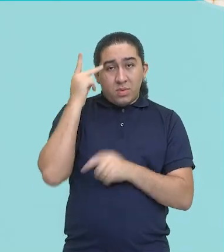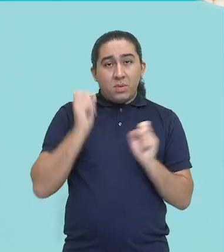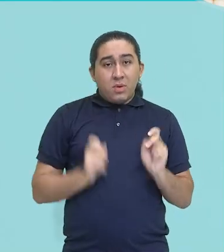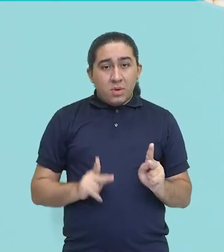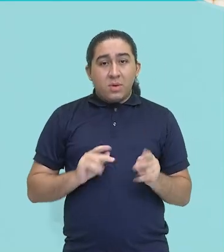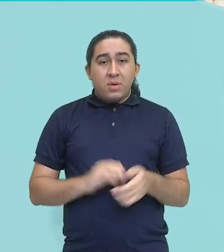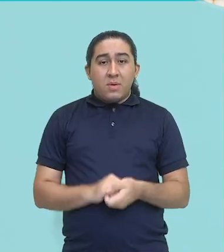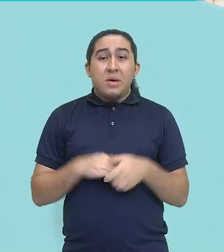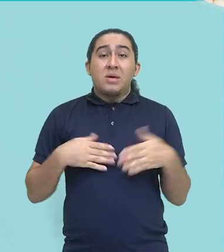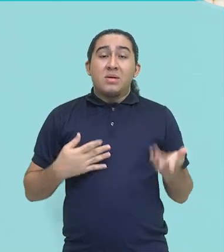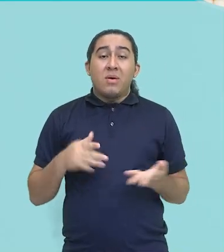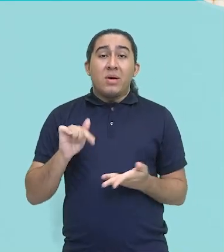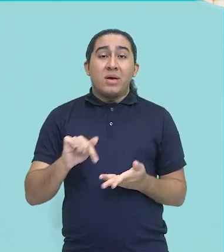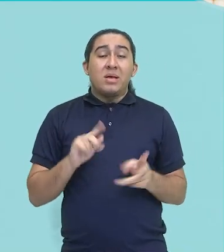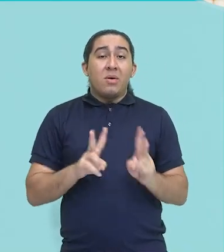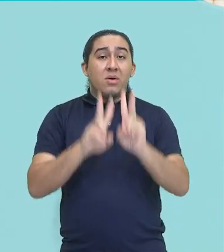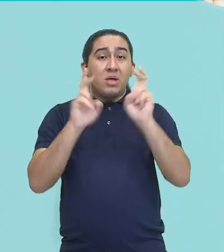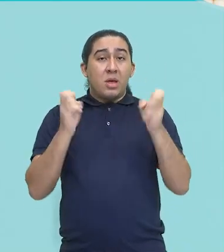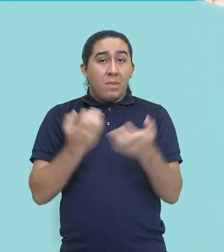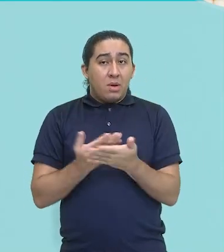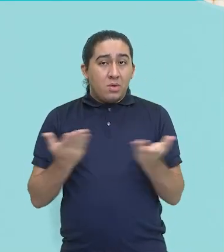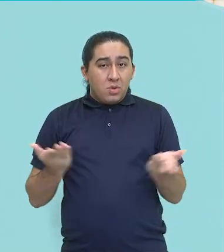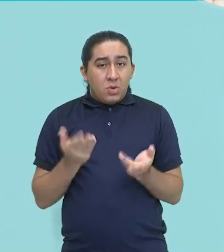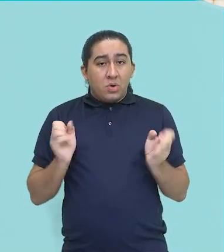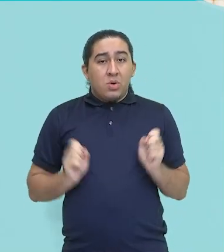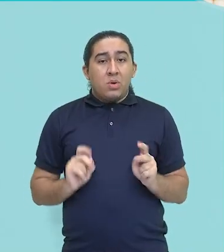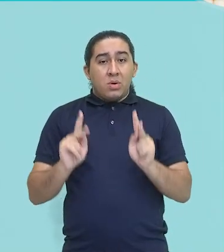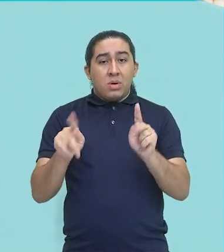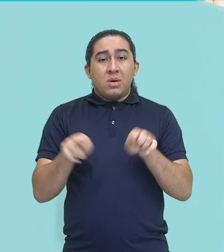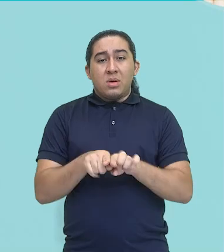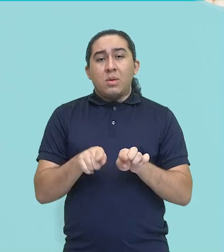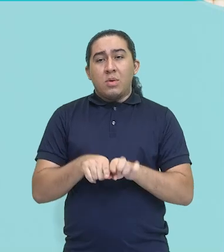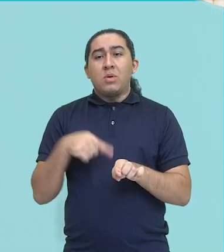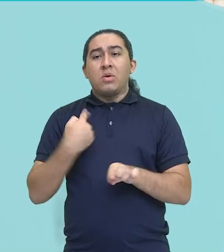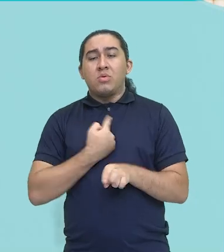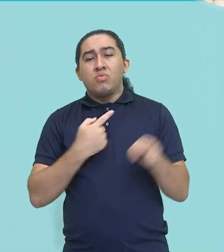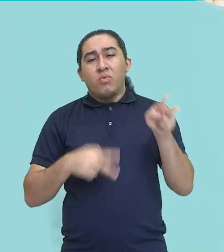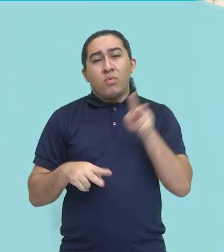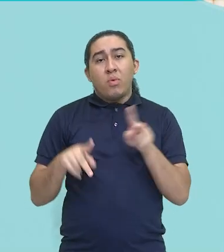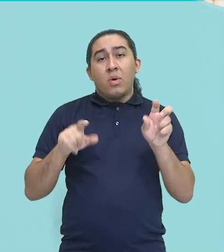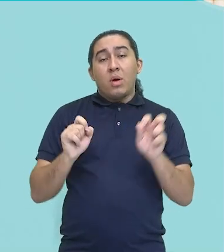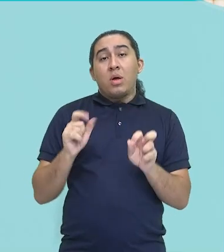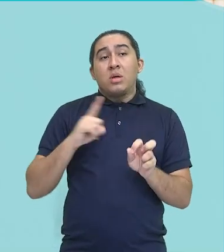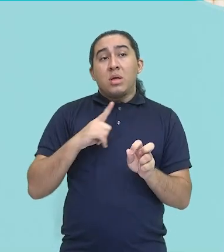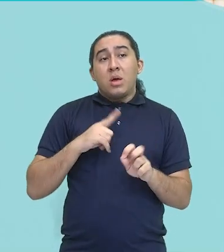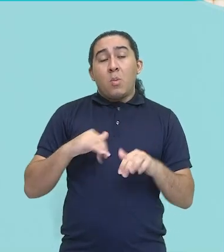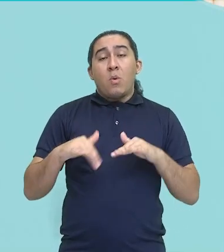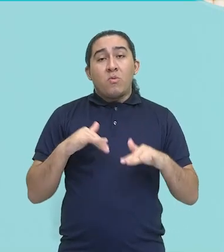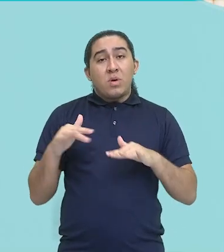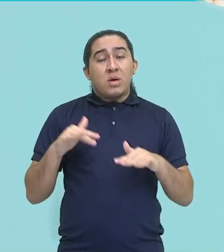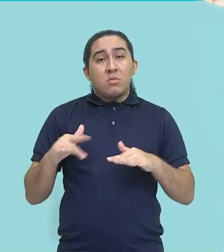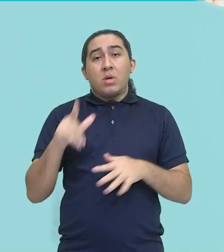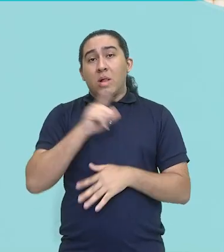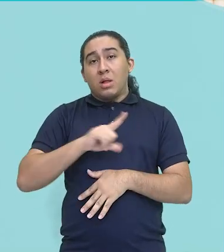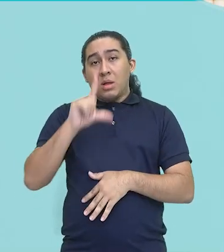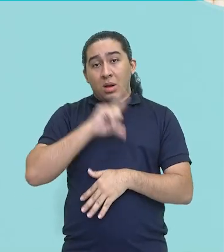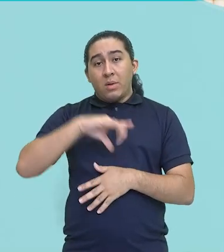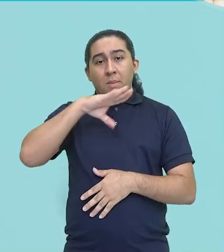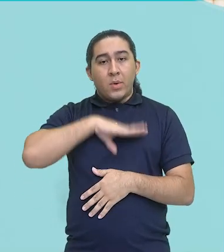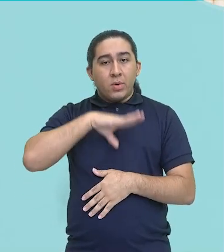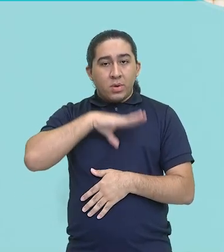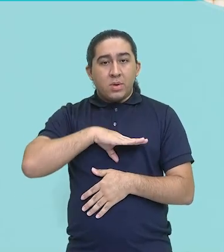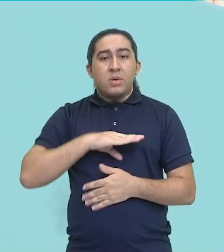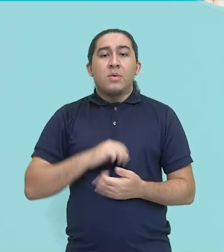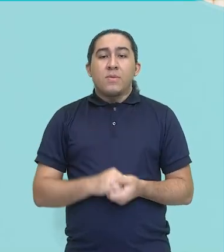Então, esse foi o assunto da nossa aula de hoje. Vimos o primeiro movimento literário em língua portuguesa,